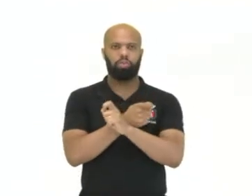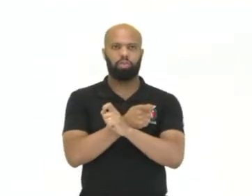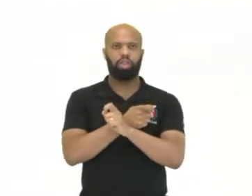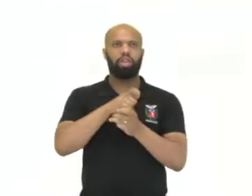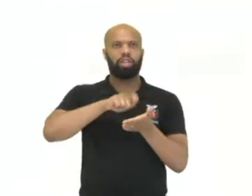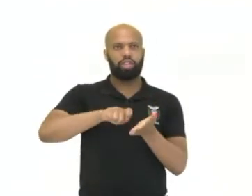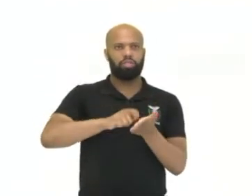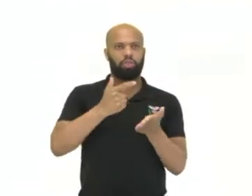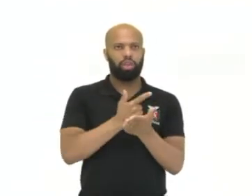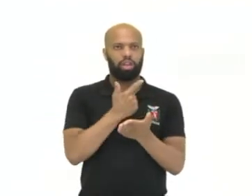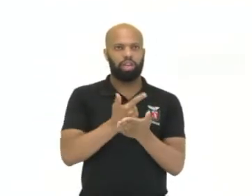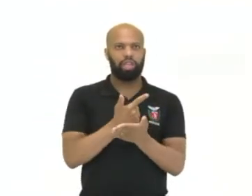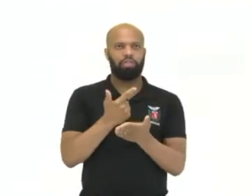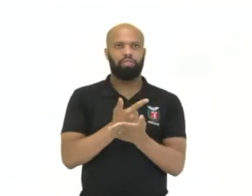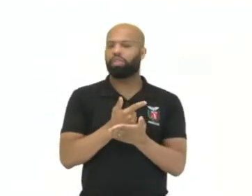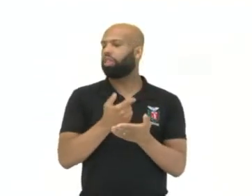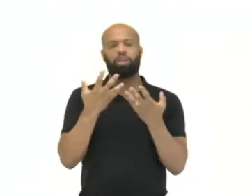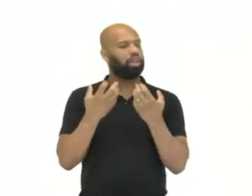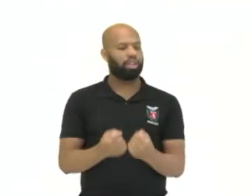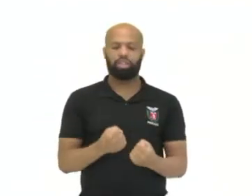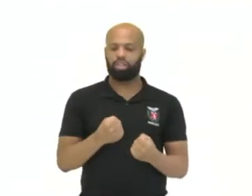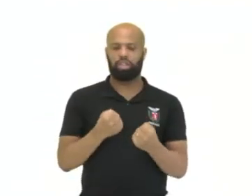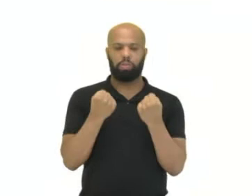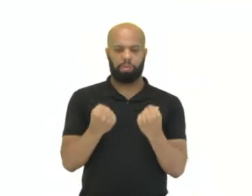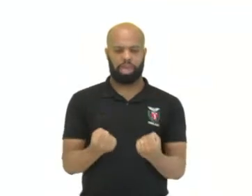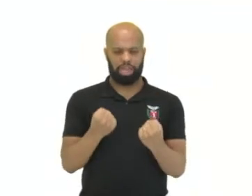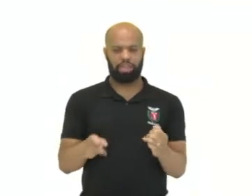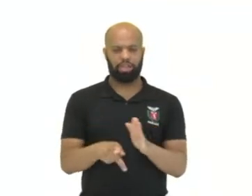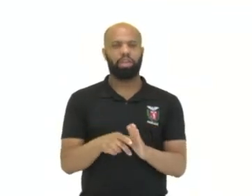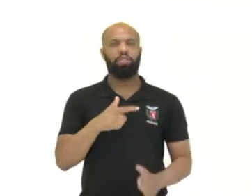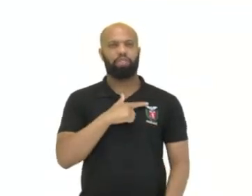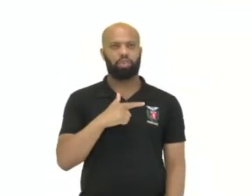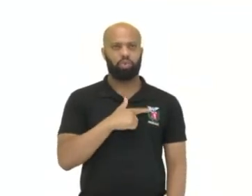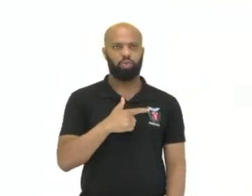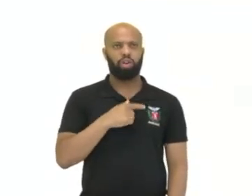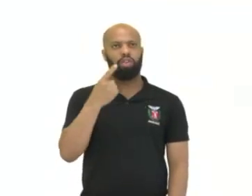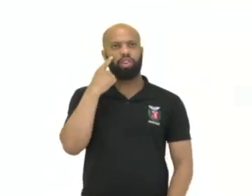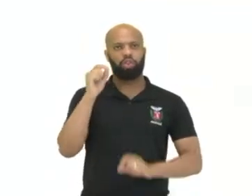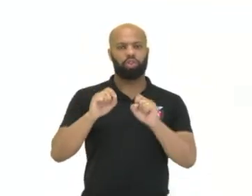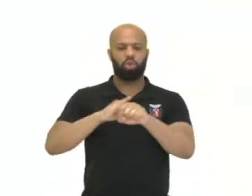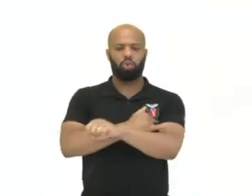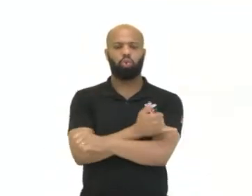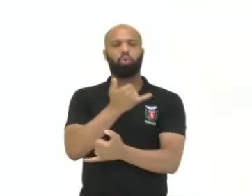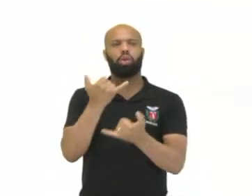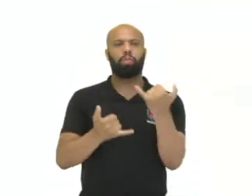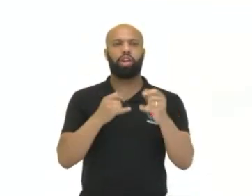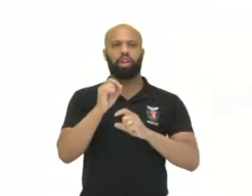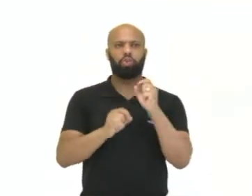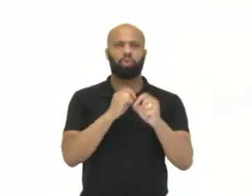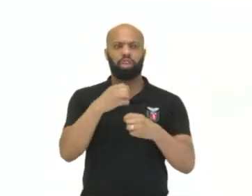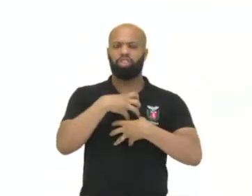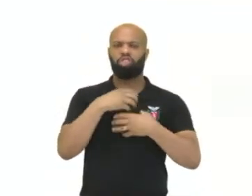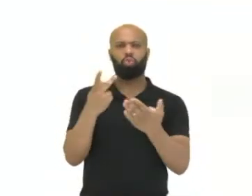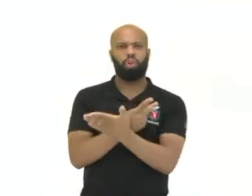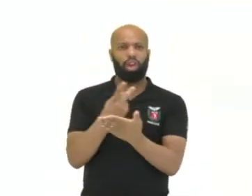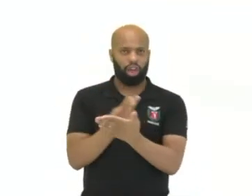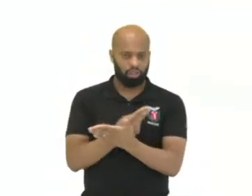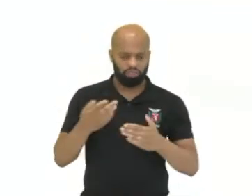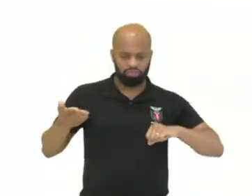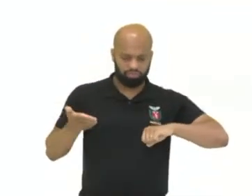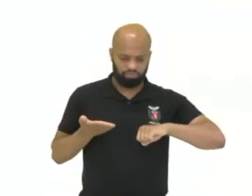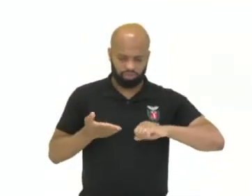do livro O Intolerável Peso da Feiura, observa que a gordura virou uma espécie de transgressão